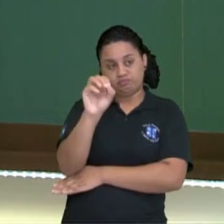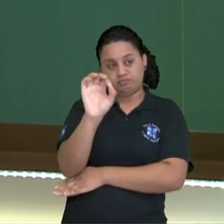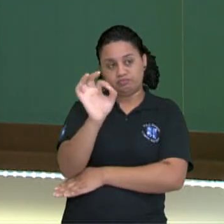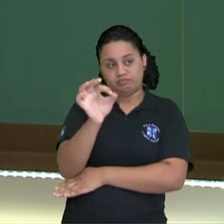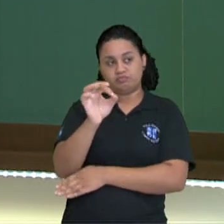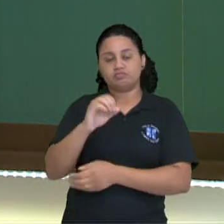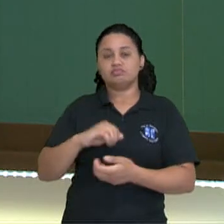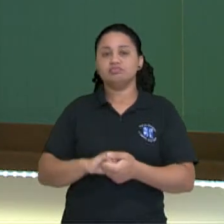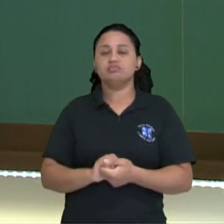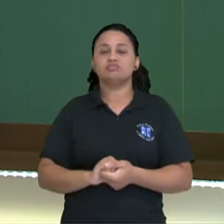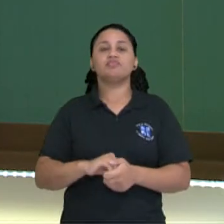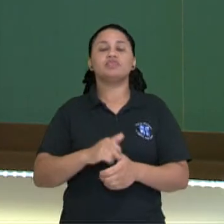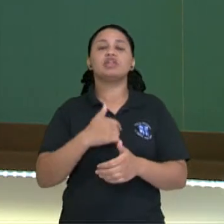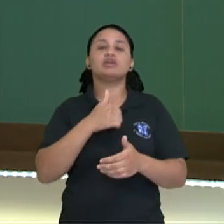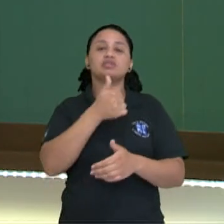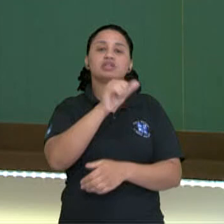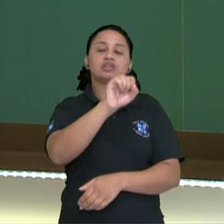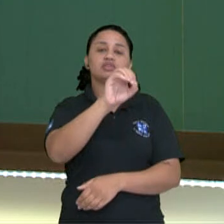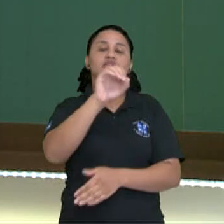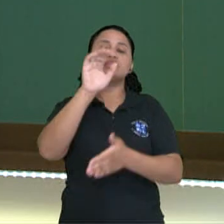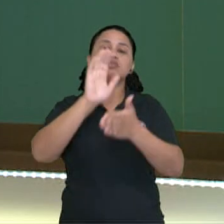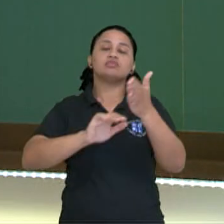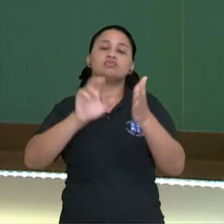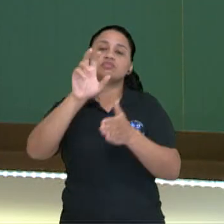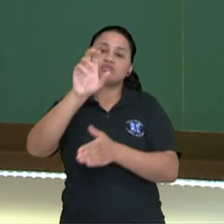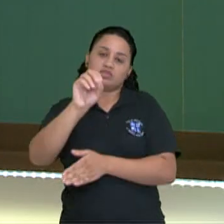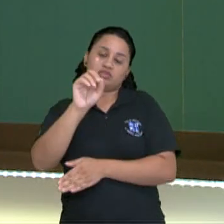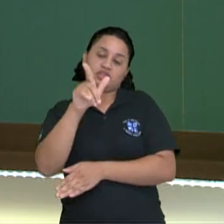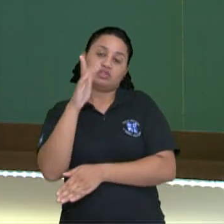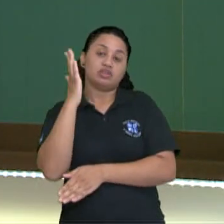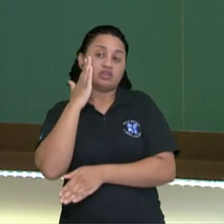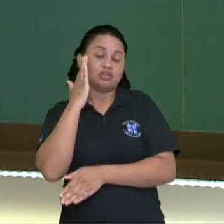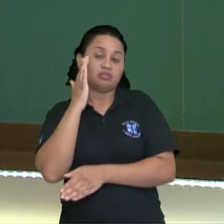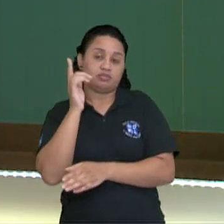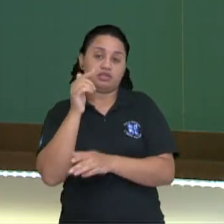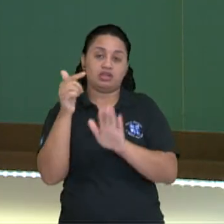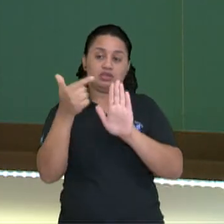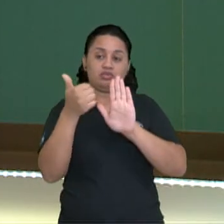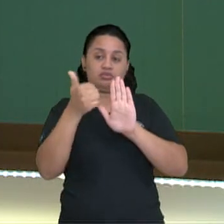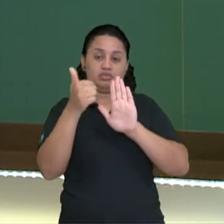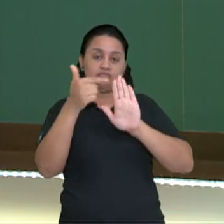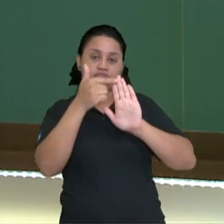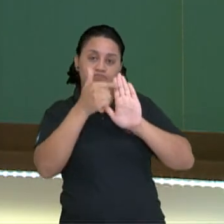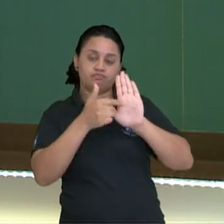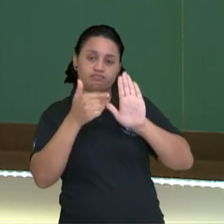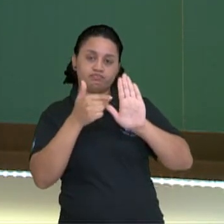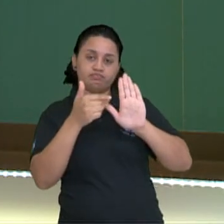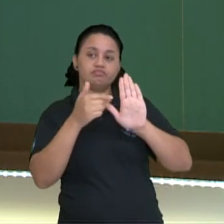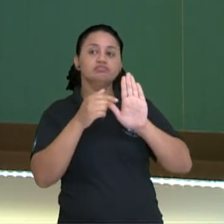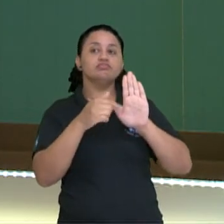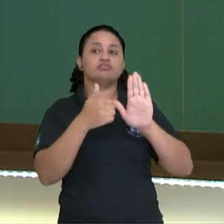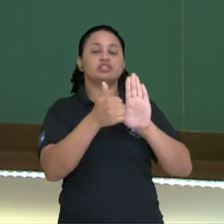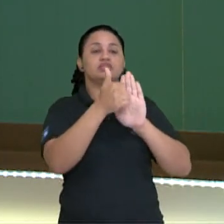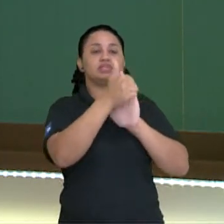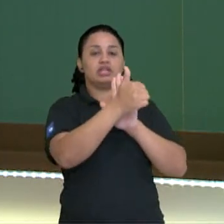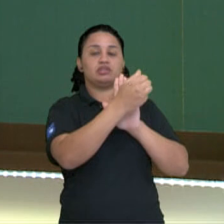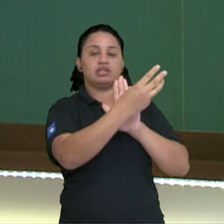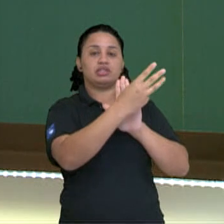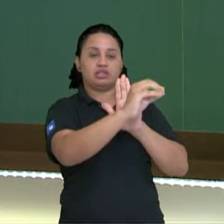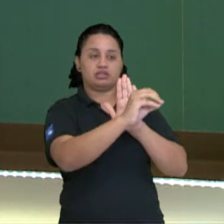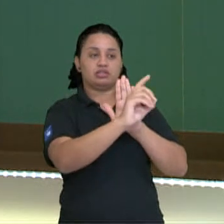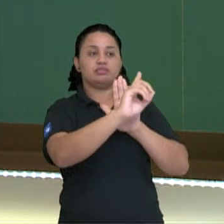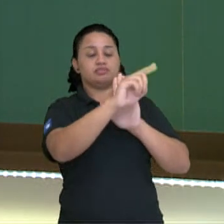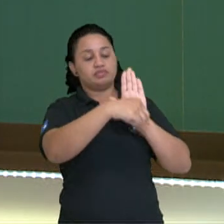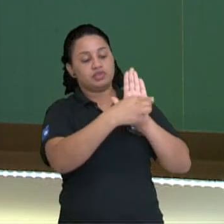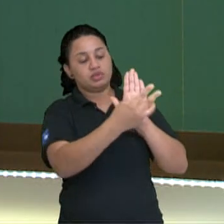né? Então, 180 menos 50, que é o ângulo que nós encontramos lá correspondente, 130 graus. No